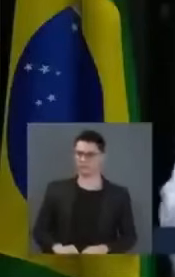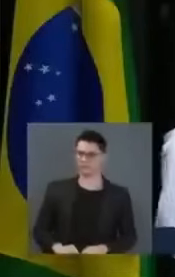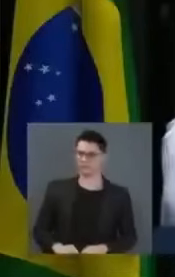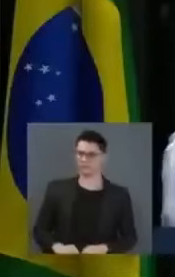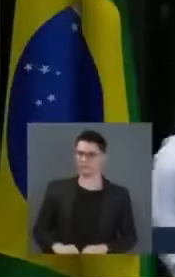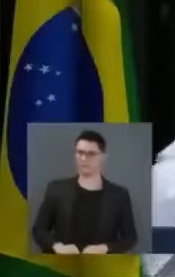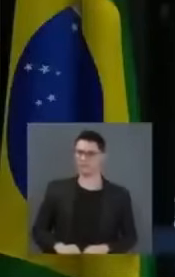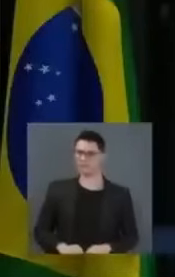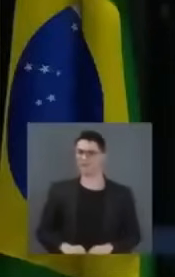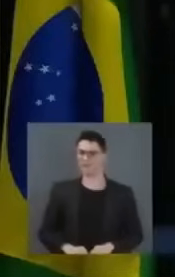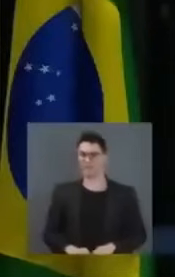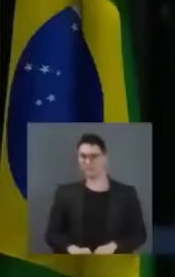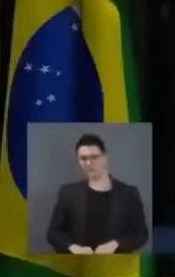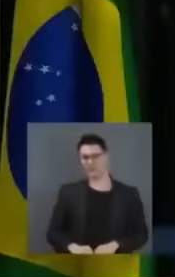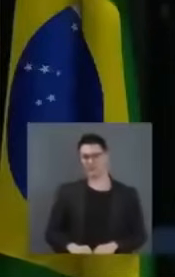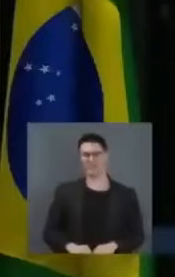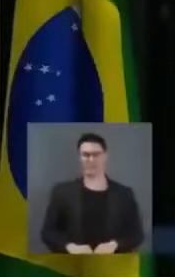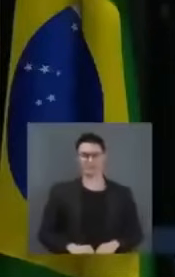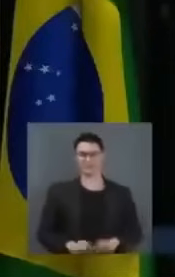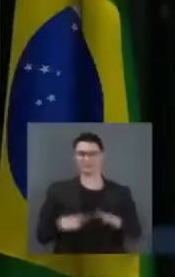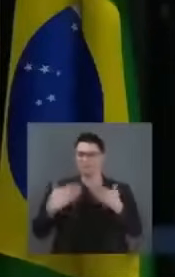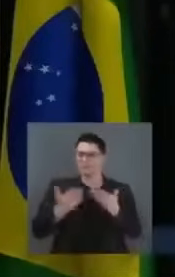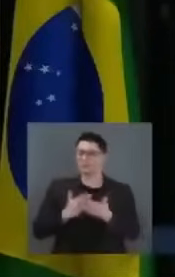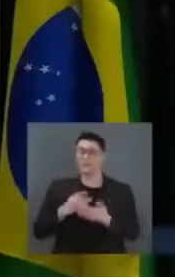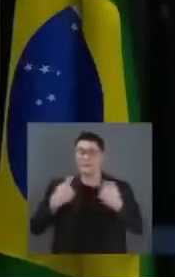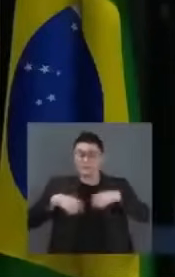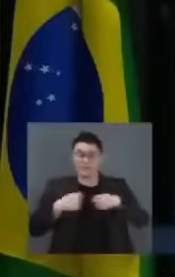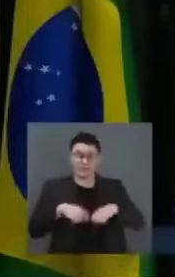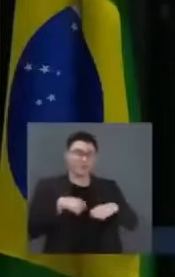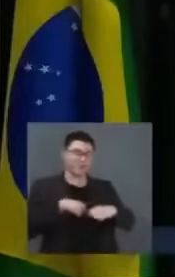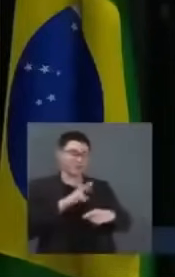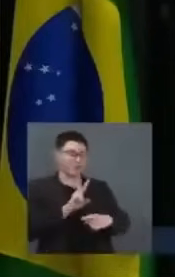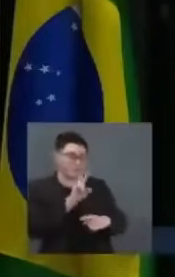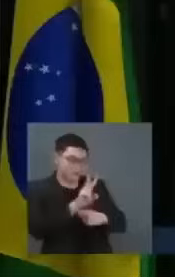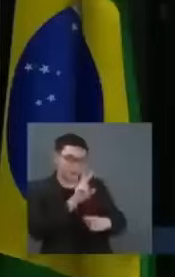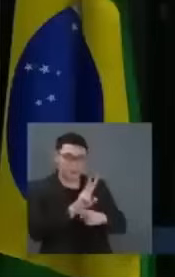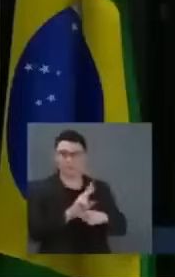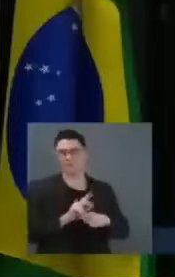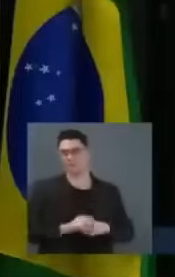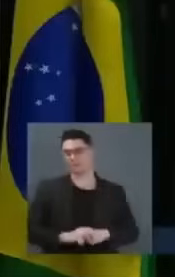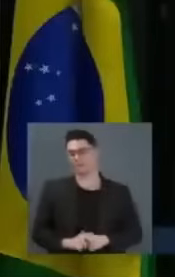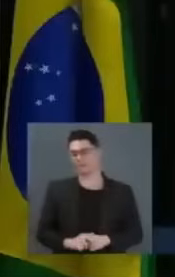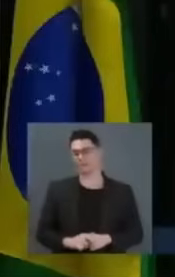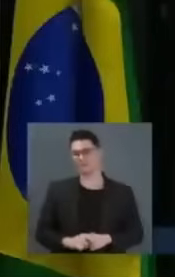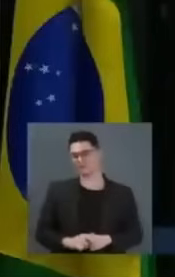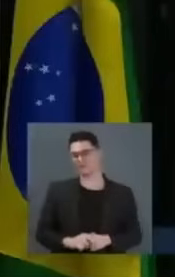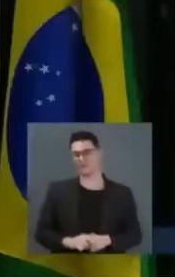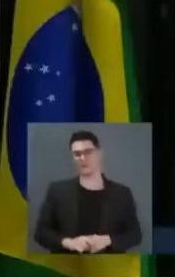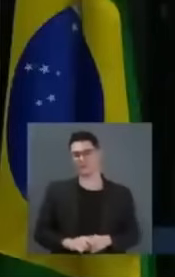realmente ajudar e proteger mais, seria assim. Portanto,